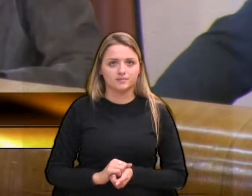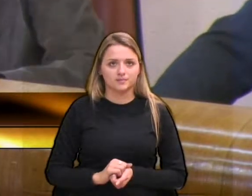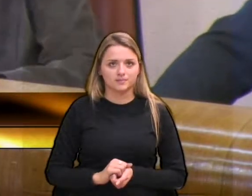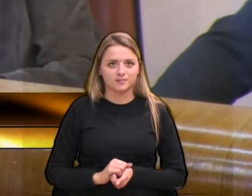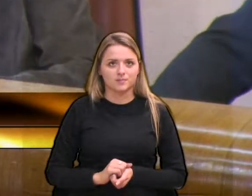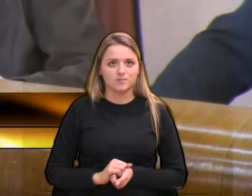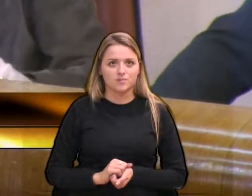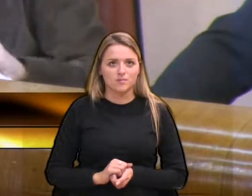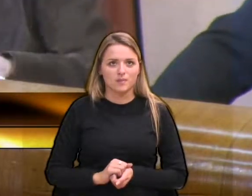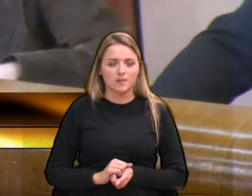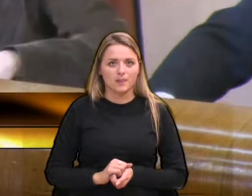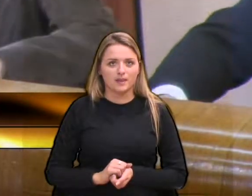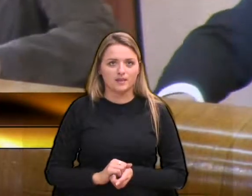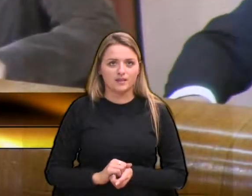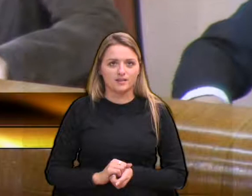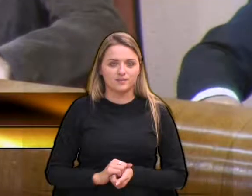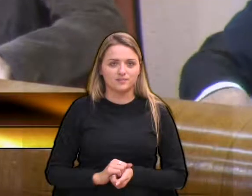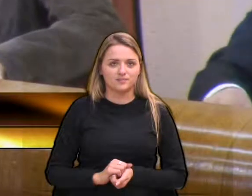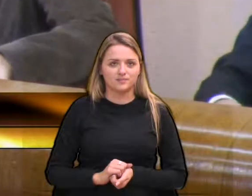Acho que foram todos.